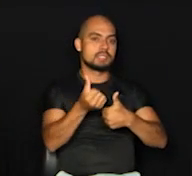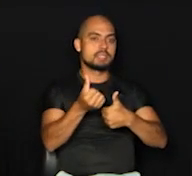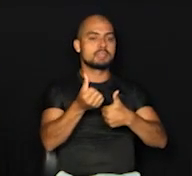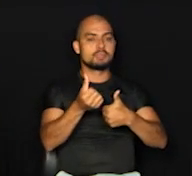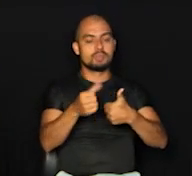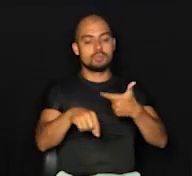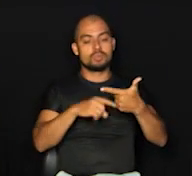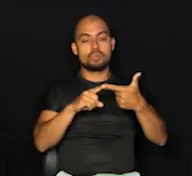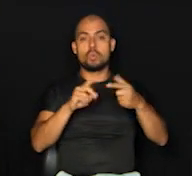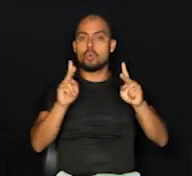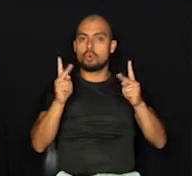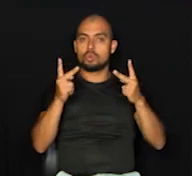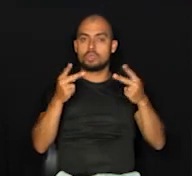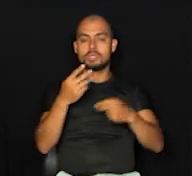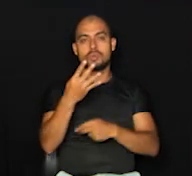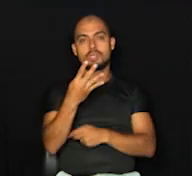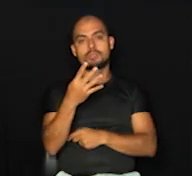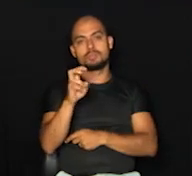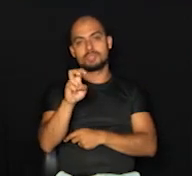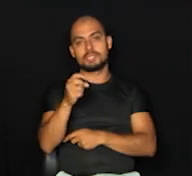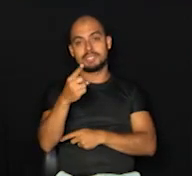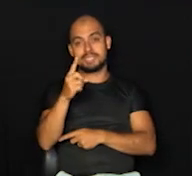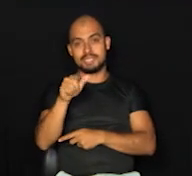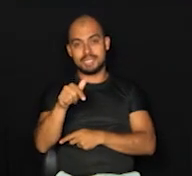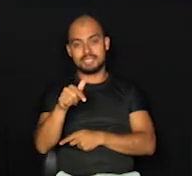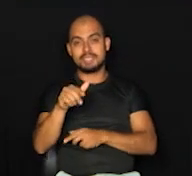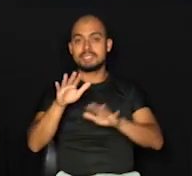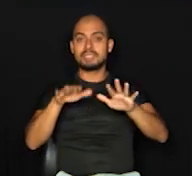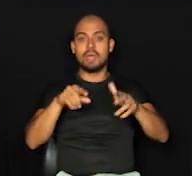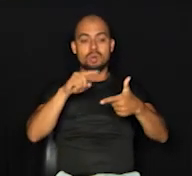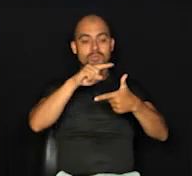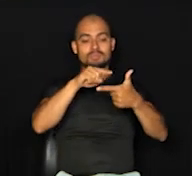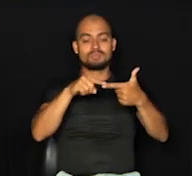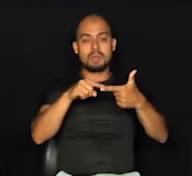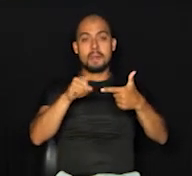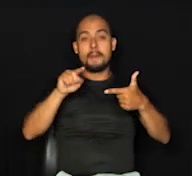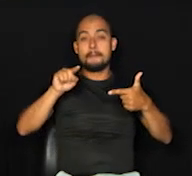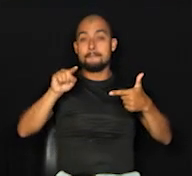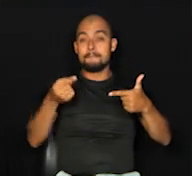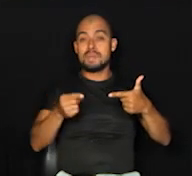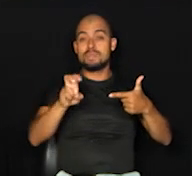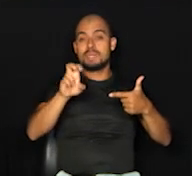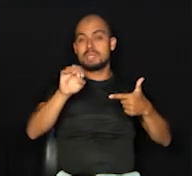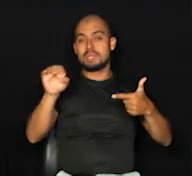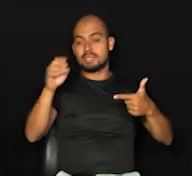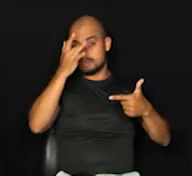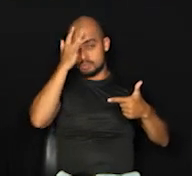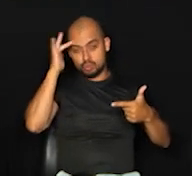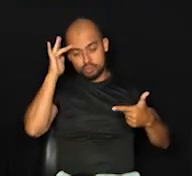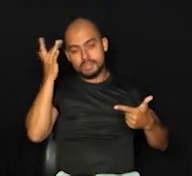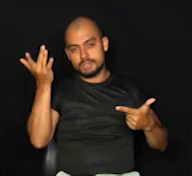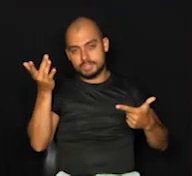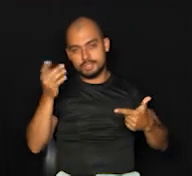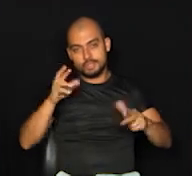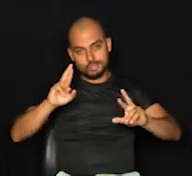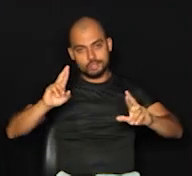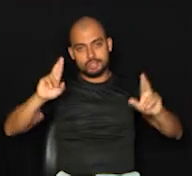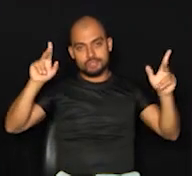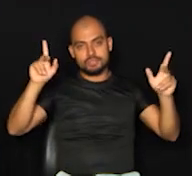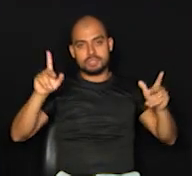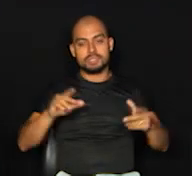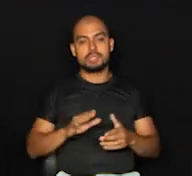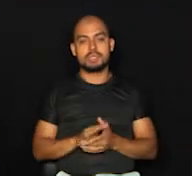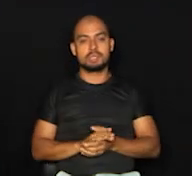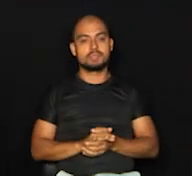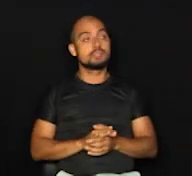tem 4.517, então é uma diferença aí de mais de 1.500 casos. Então a gente espera... Sim, o que